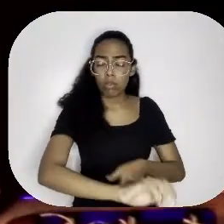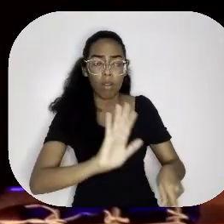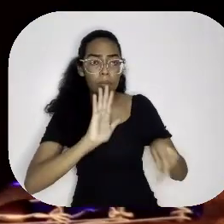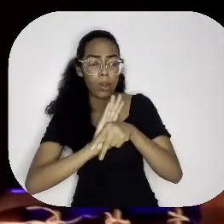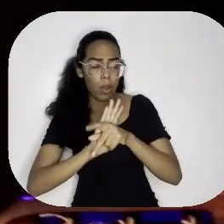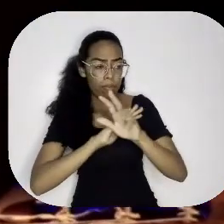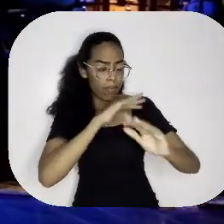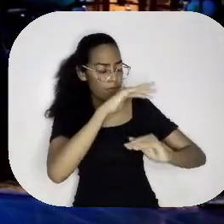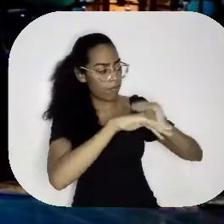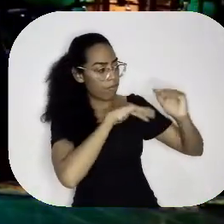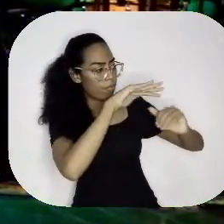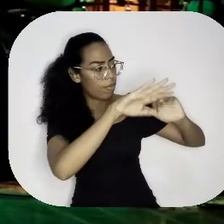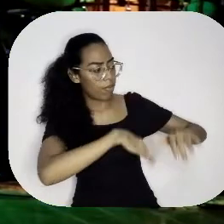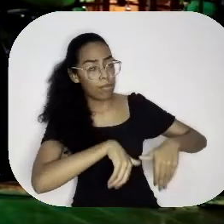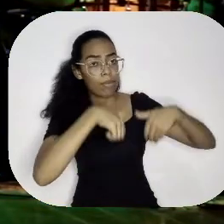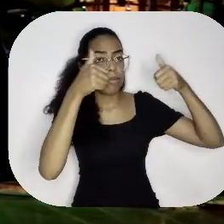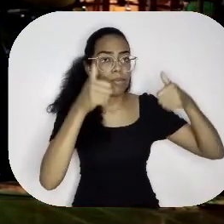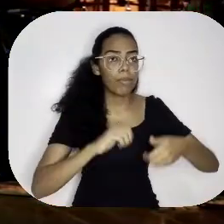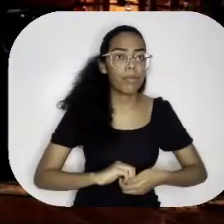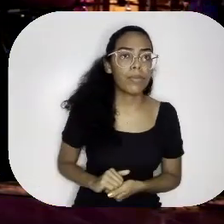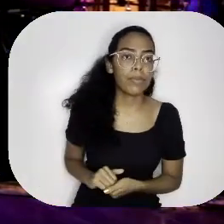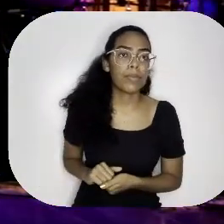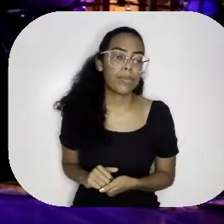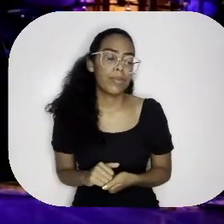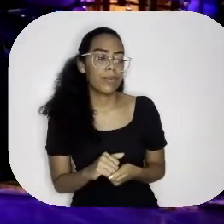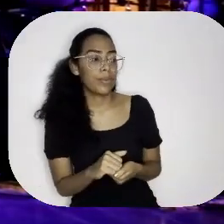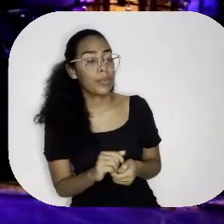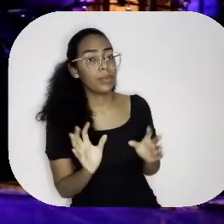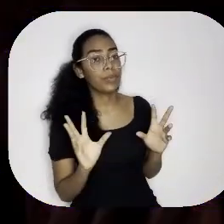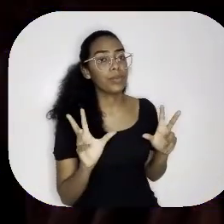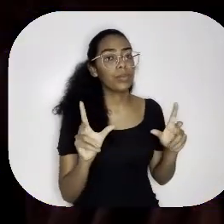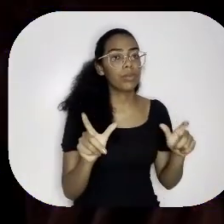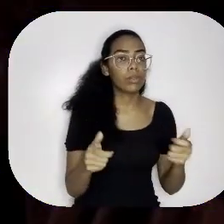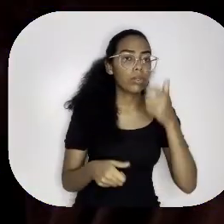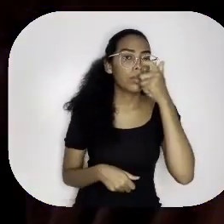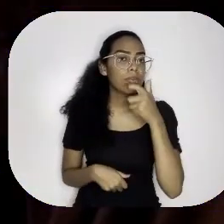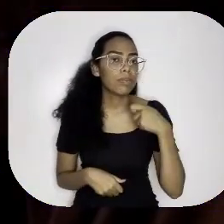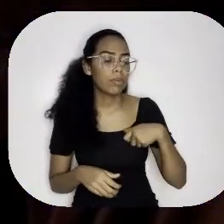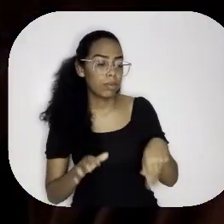Segura, um zarateiro.